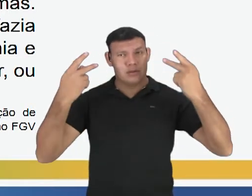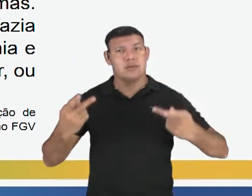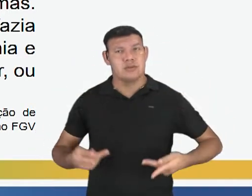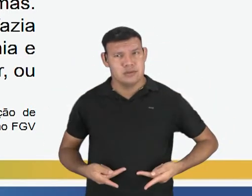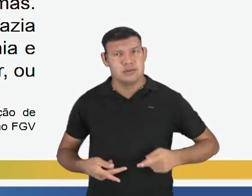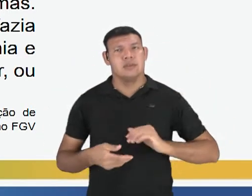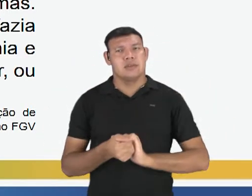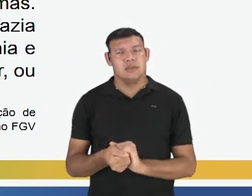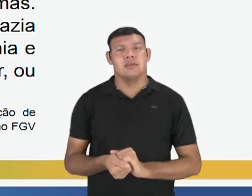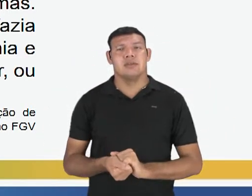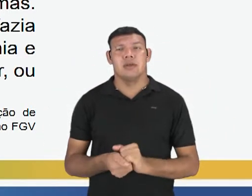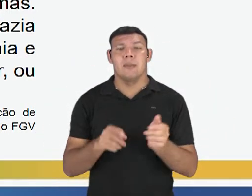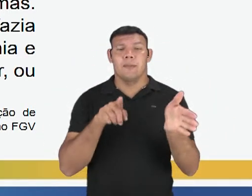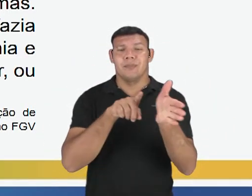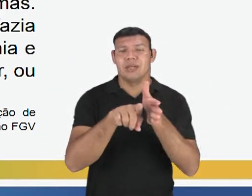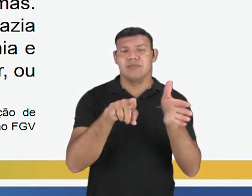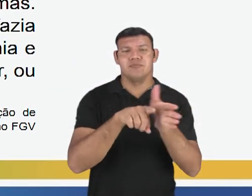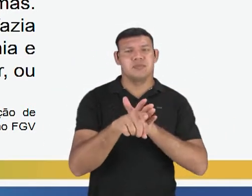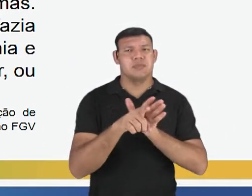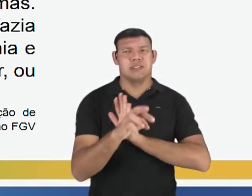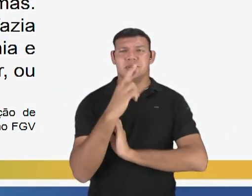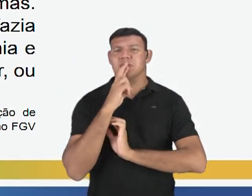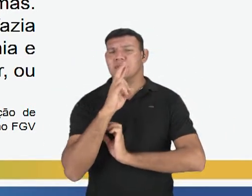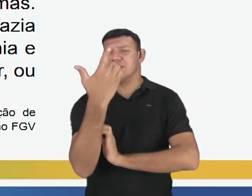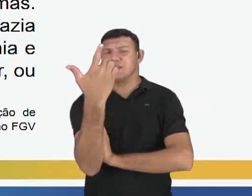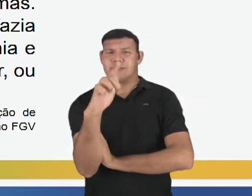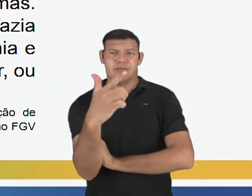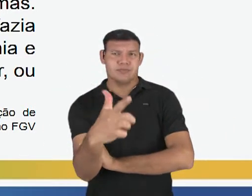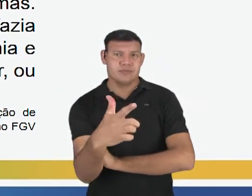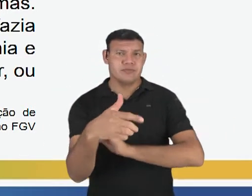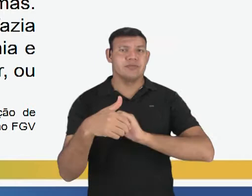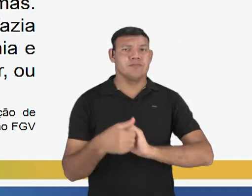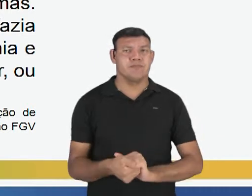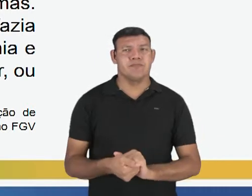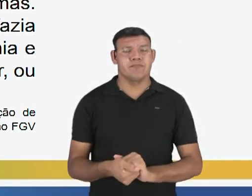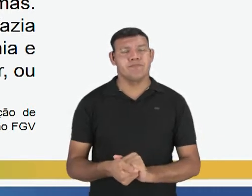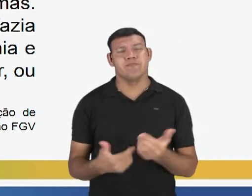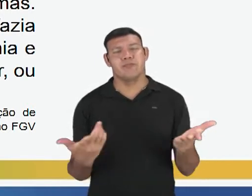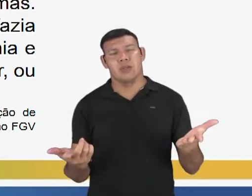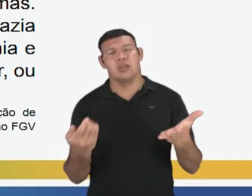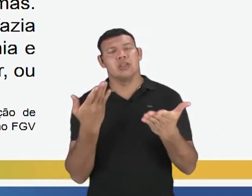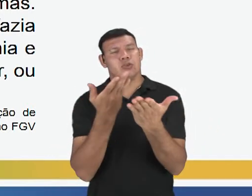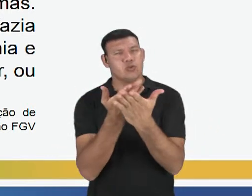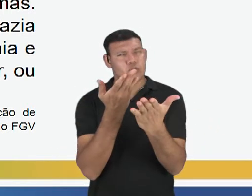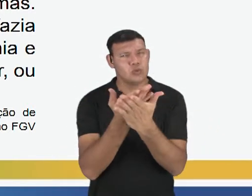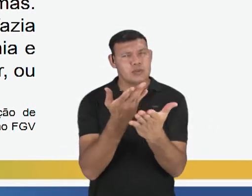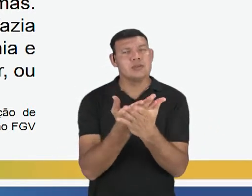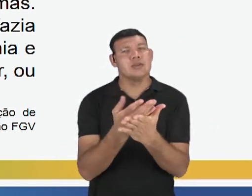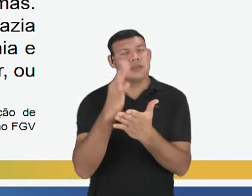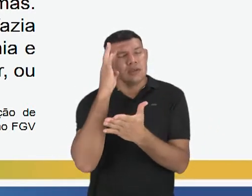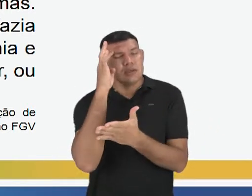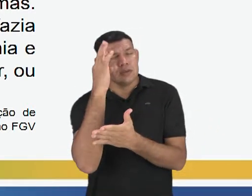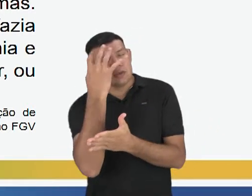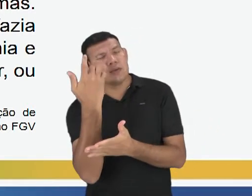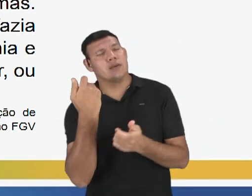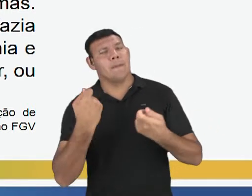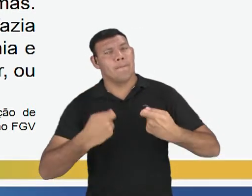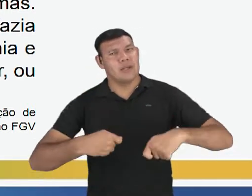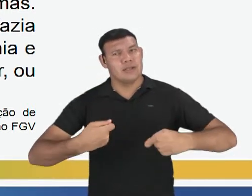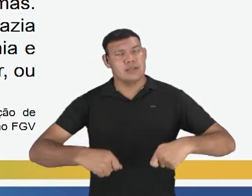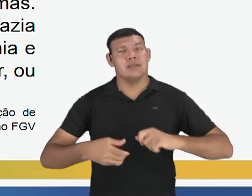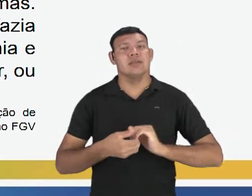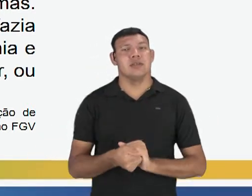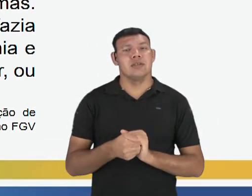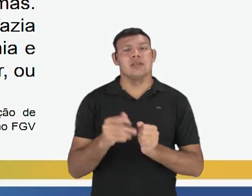são respondidas, as questões que estão aí, que ainda estão em vigor, que precisam ser resolvidas, tá? Em que